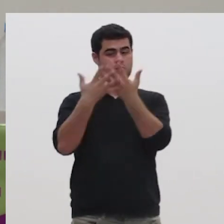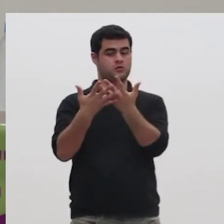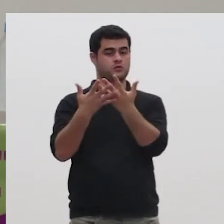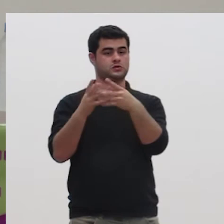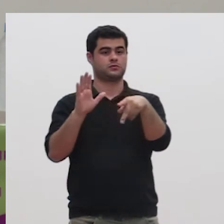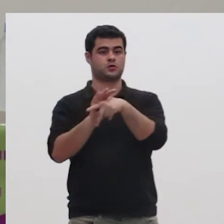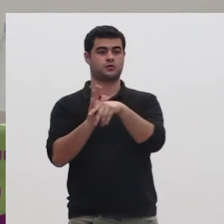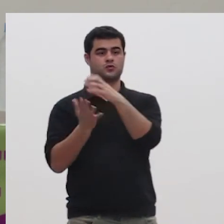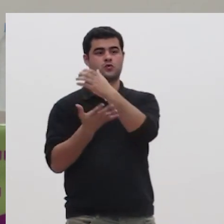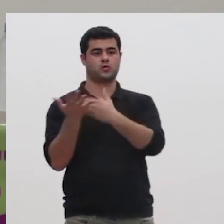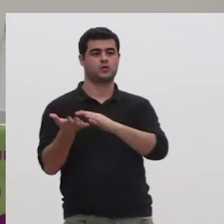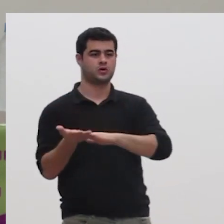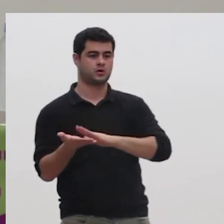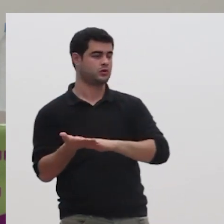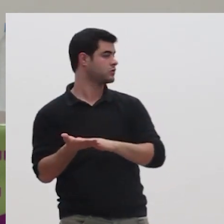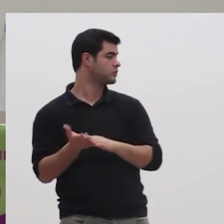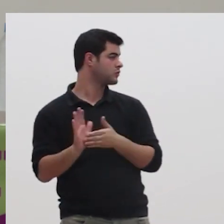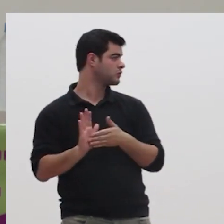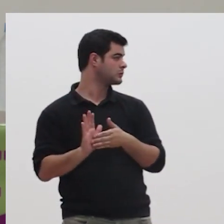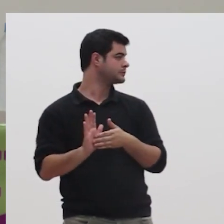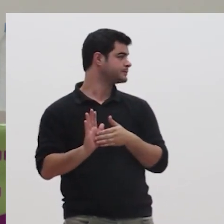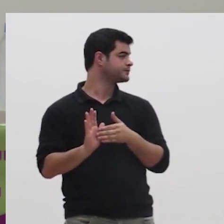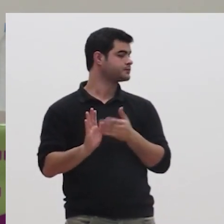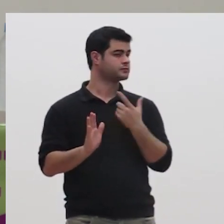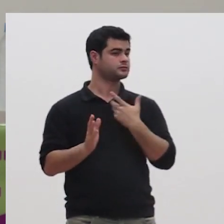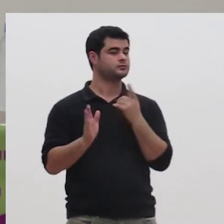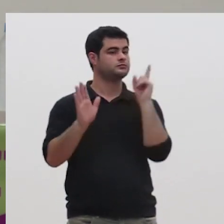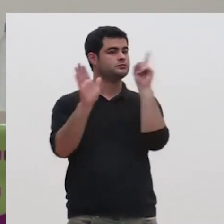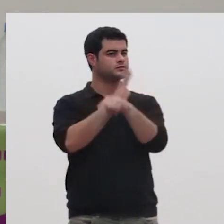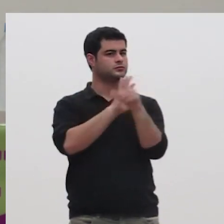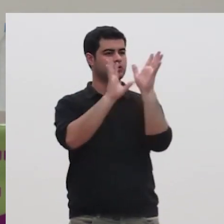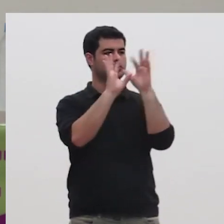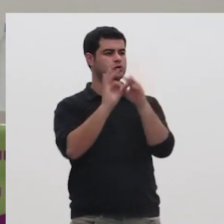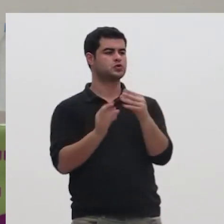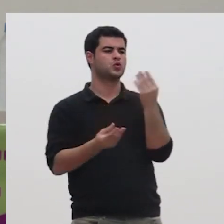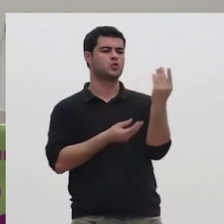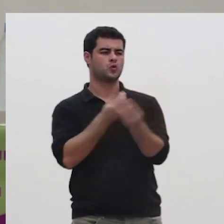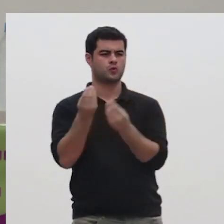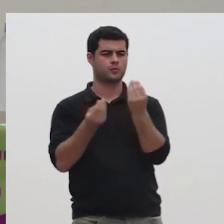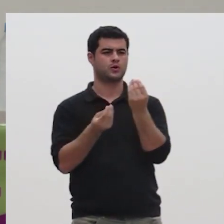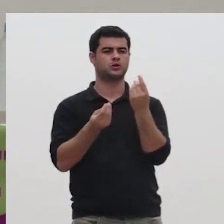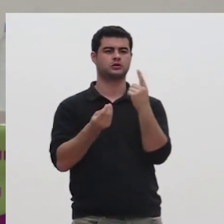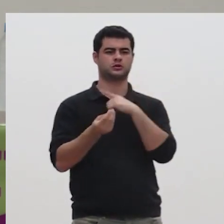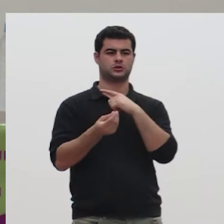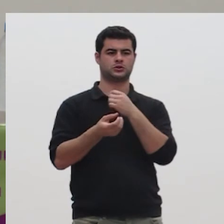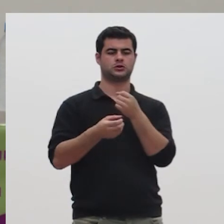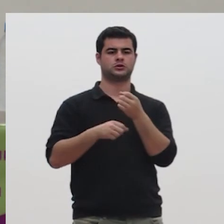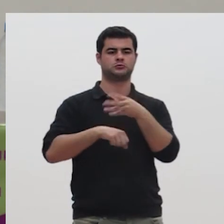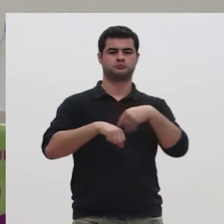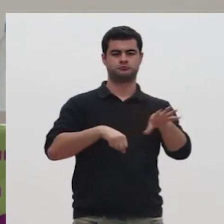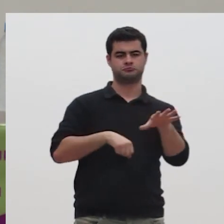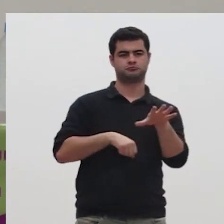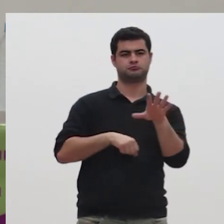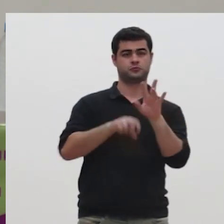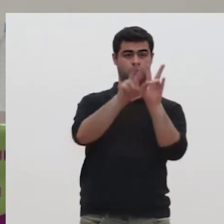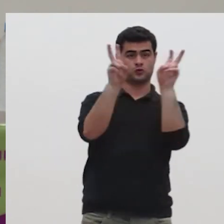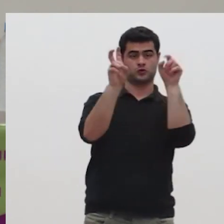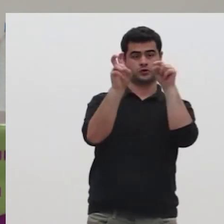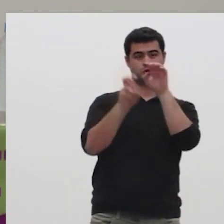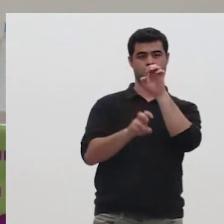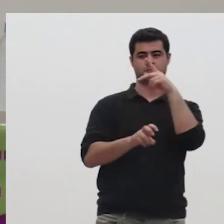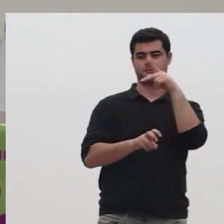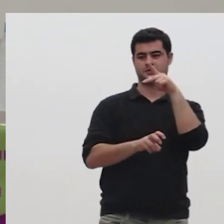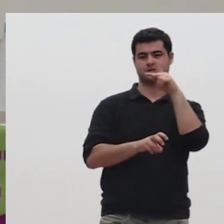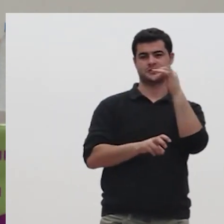fazer uma pergunta nesse momento, em vista de todo esse contexto, é o seguinte: como é que a gente compatibiliza a EBSER com